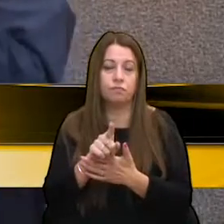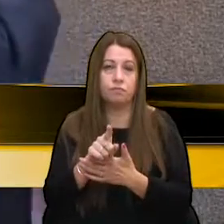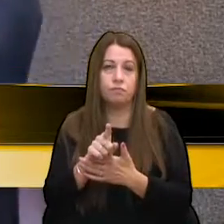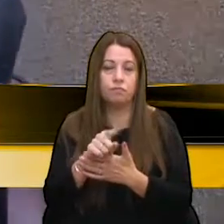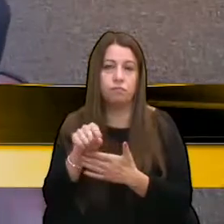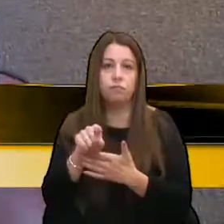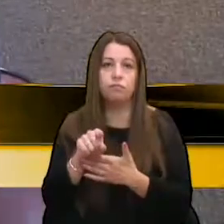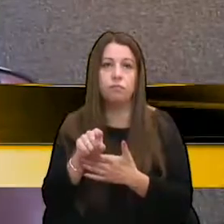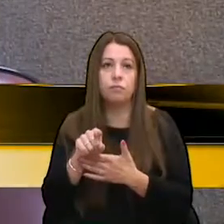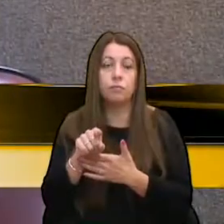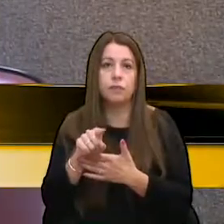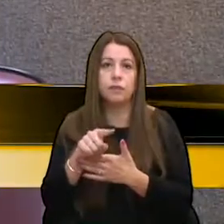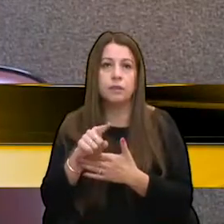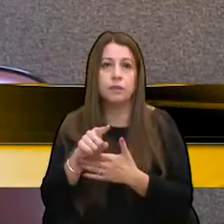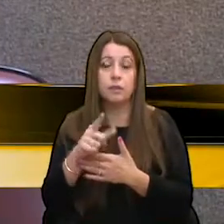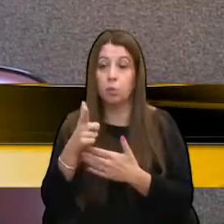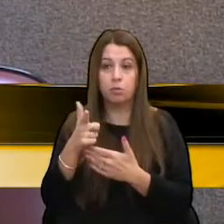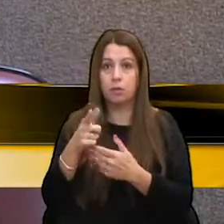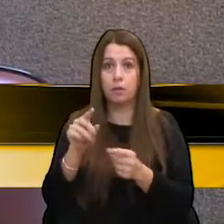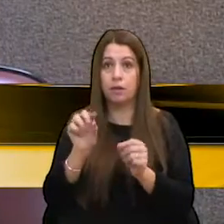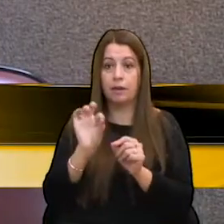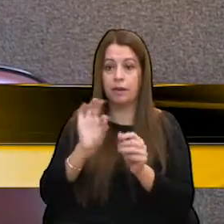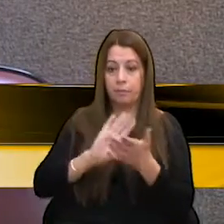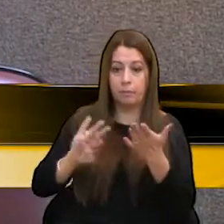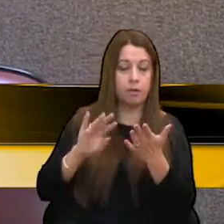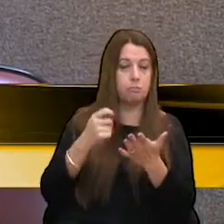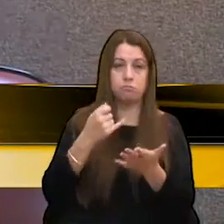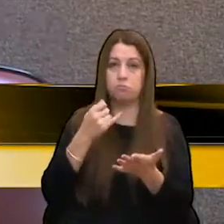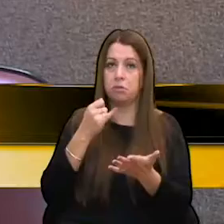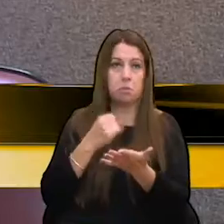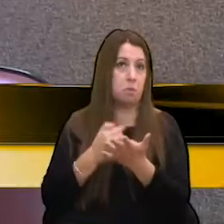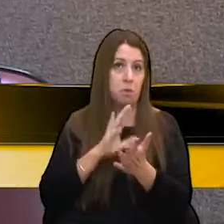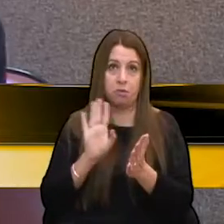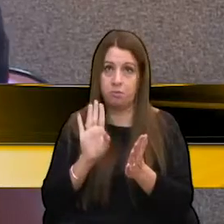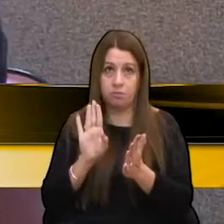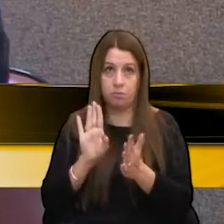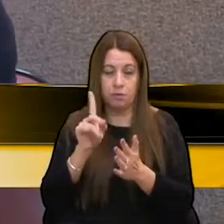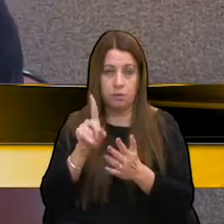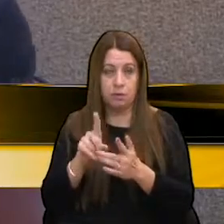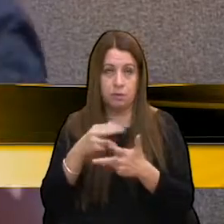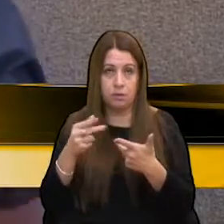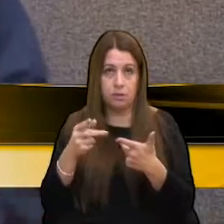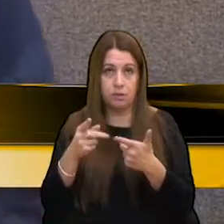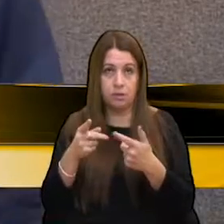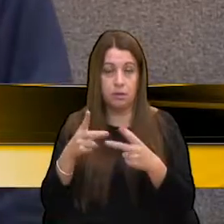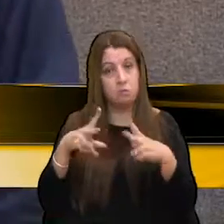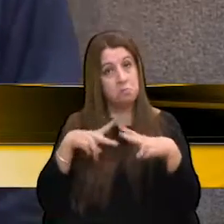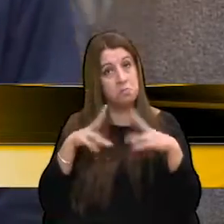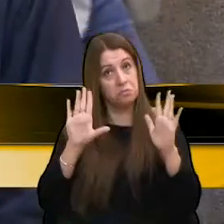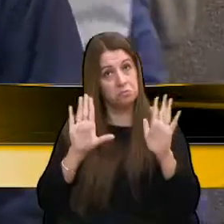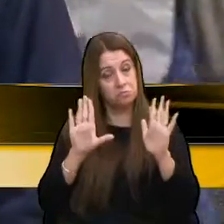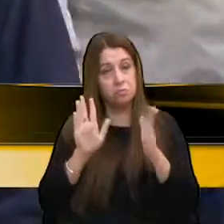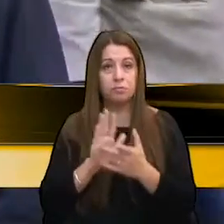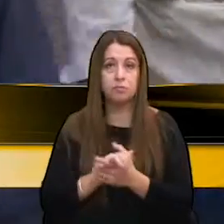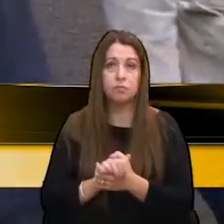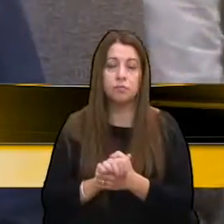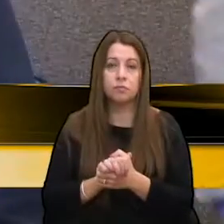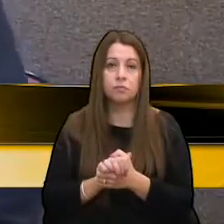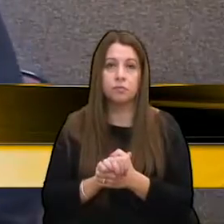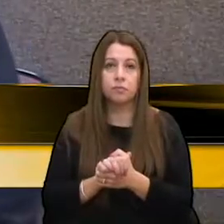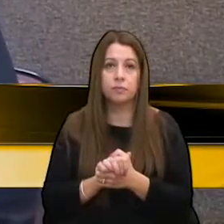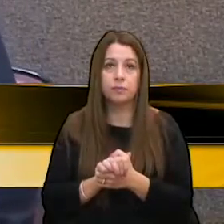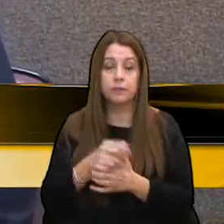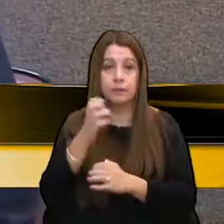Estado? Não tem isenção de impostos, absolutamente. É uma questão privada e